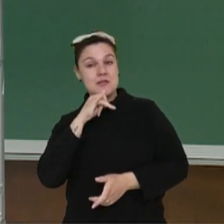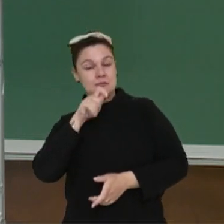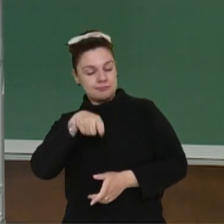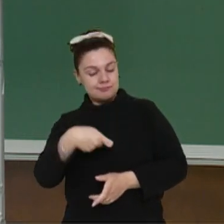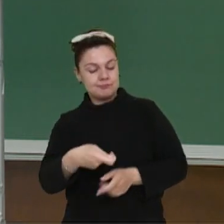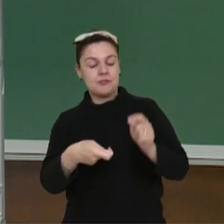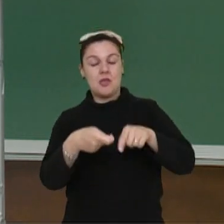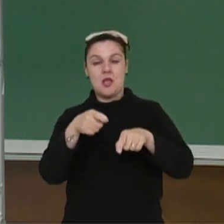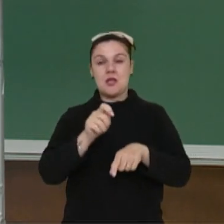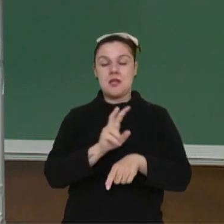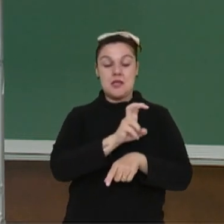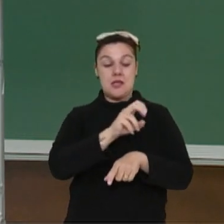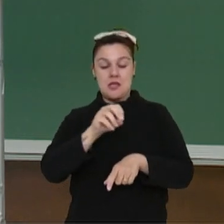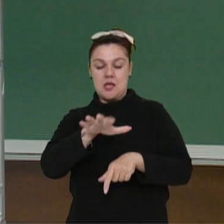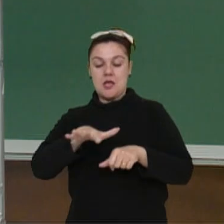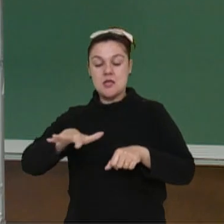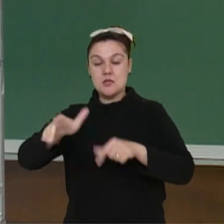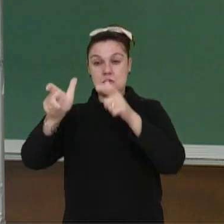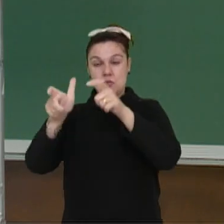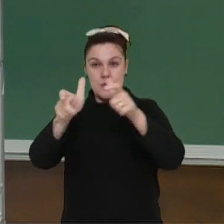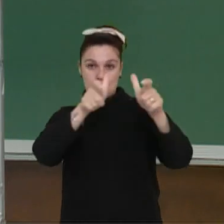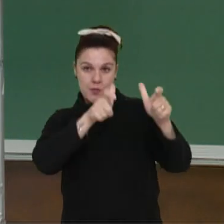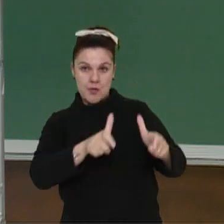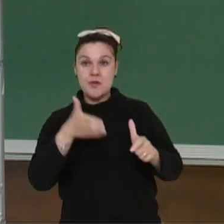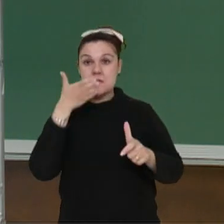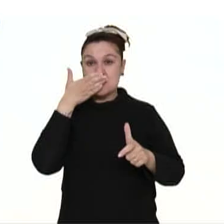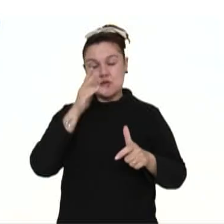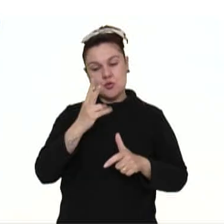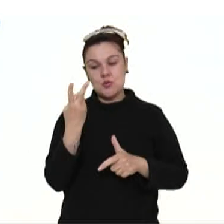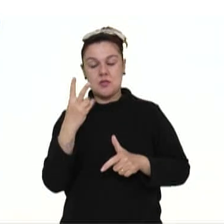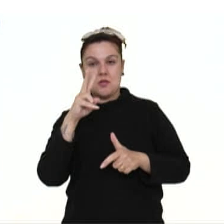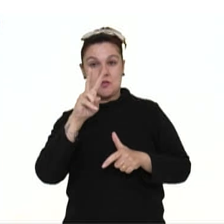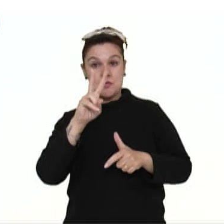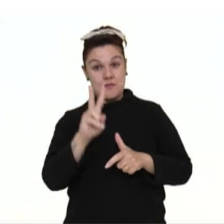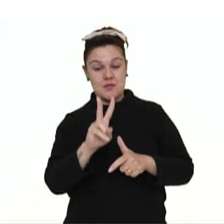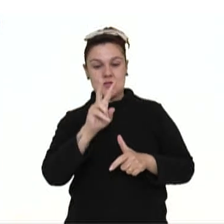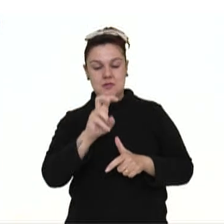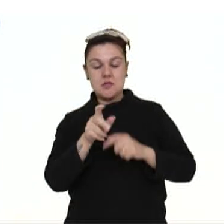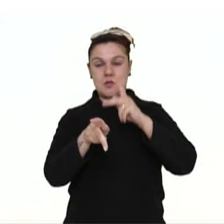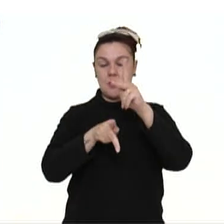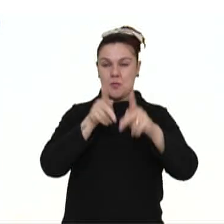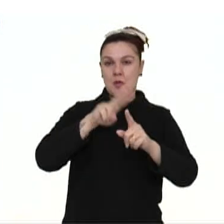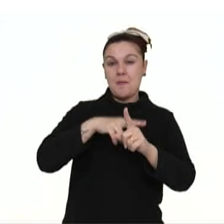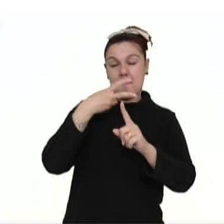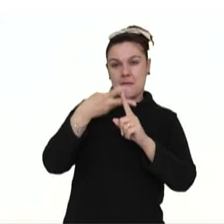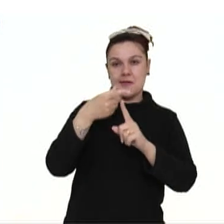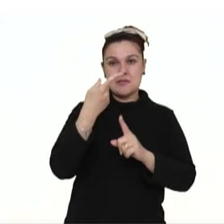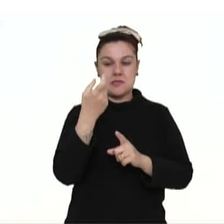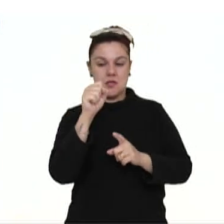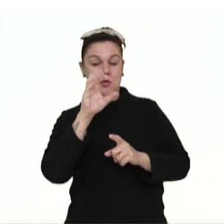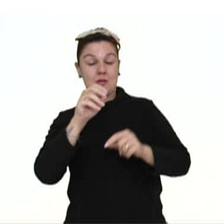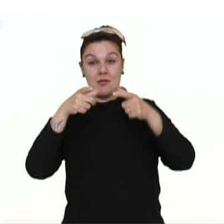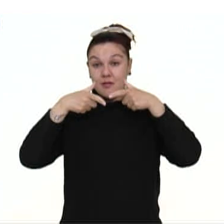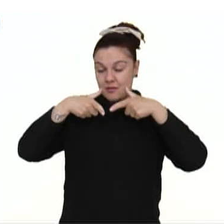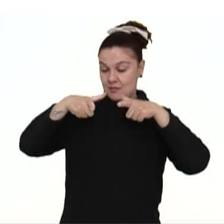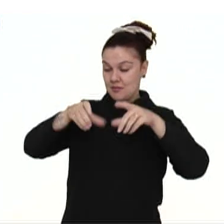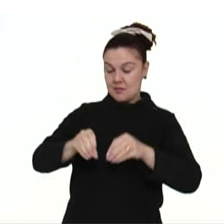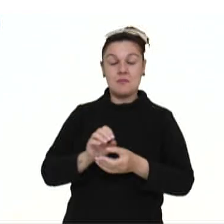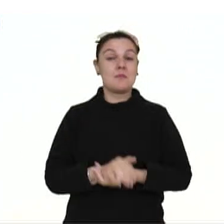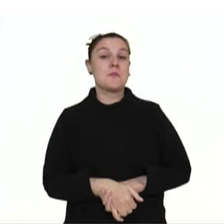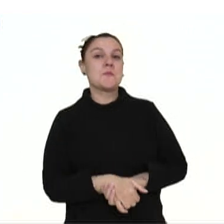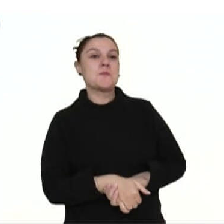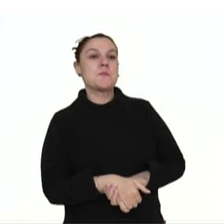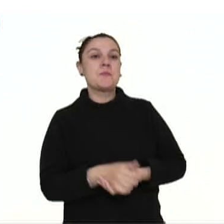que existem mais de 500 áreas indígenas, mais de 225 povos, mais de 180 línguas,